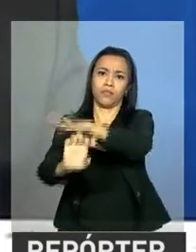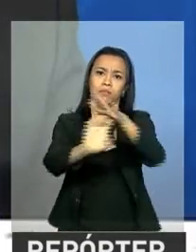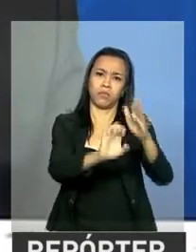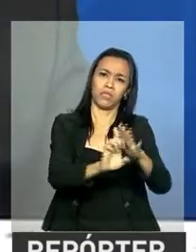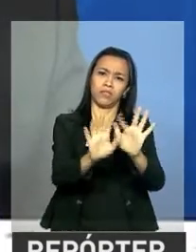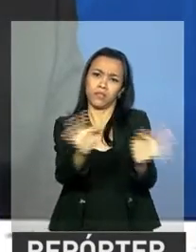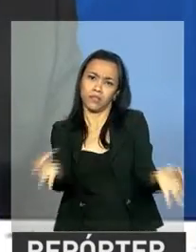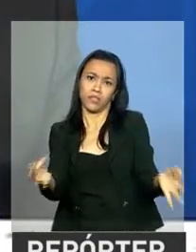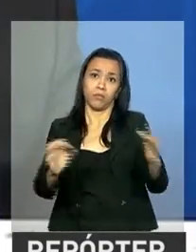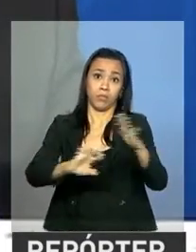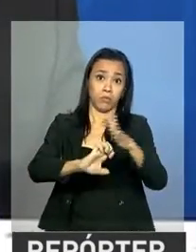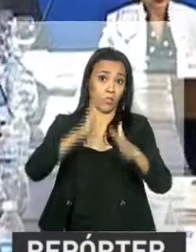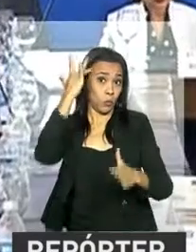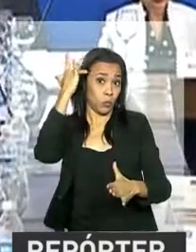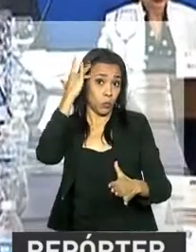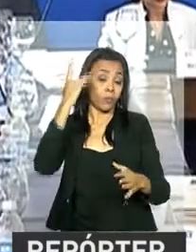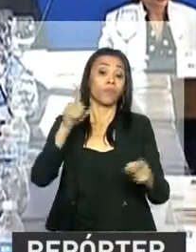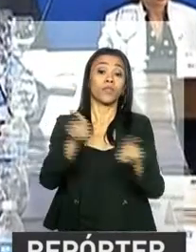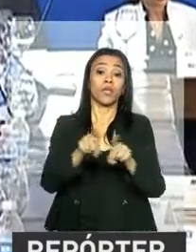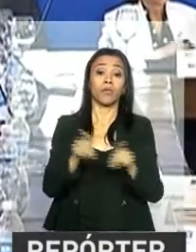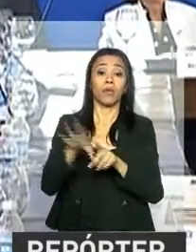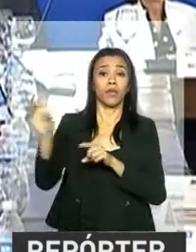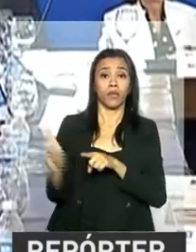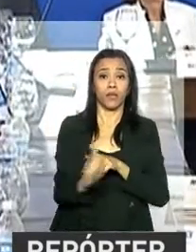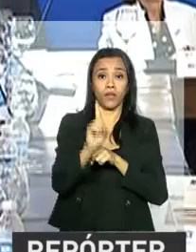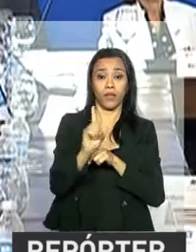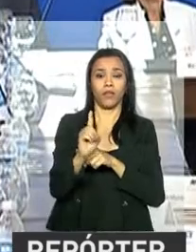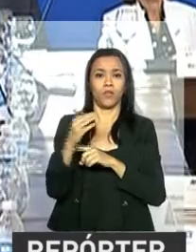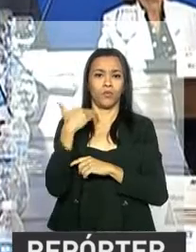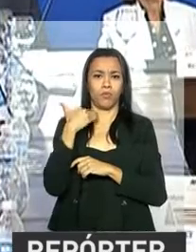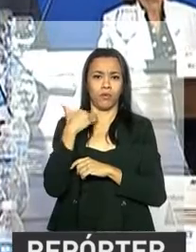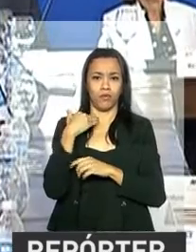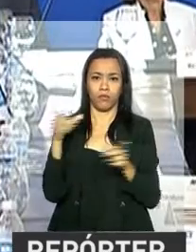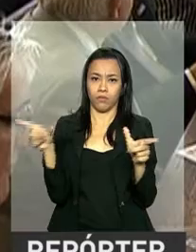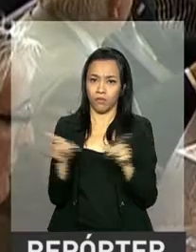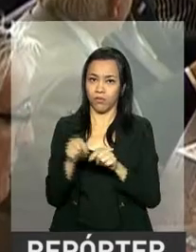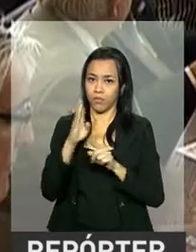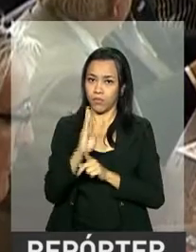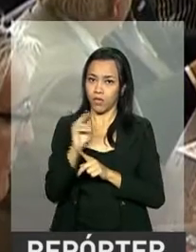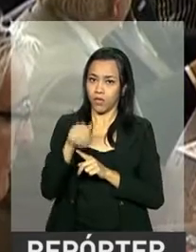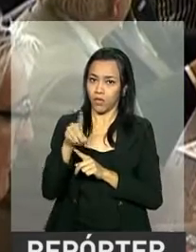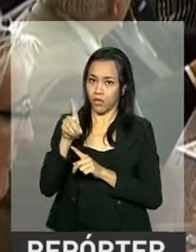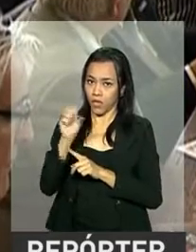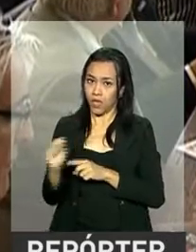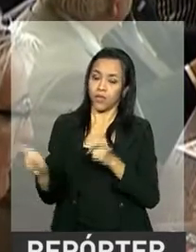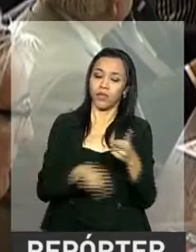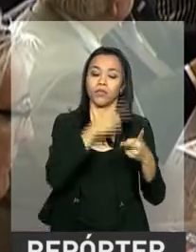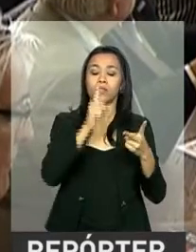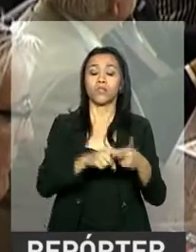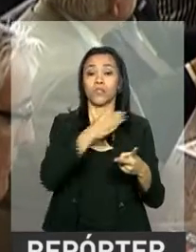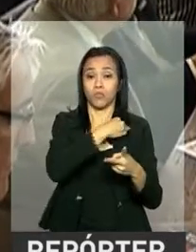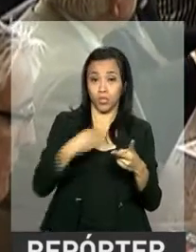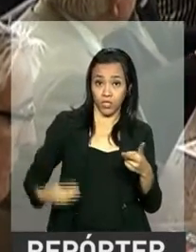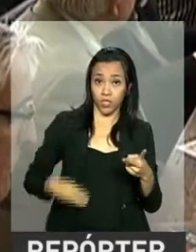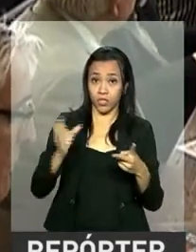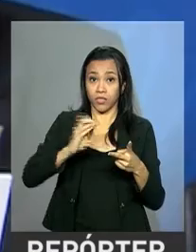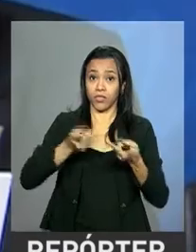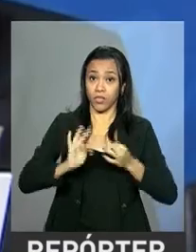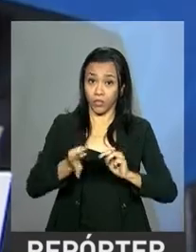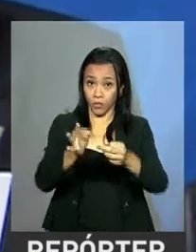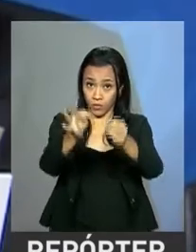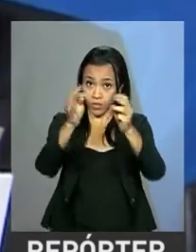estiveram com ele a presidente do bnds maria silvia marques o ministro da ciência tecnologia e inovação